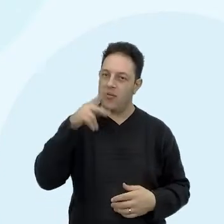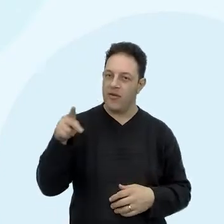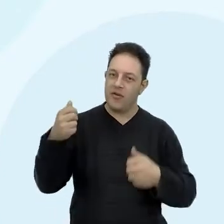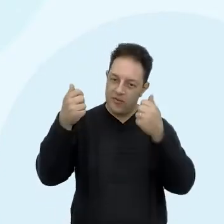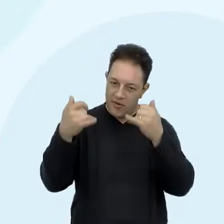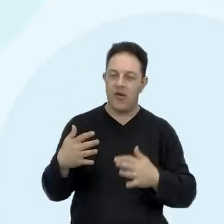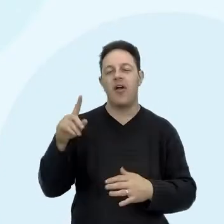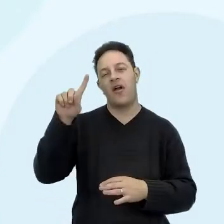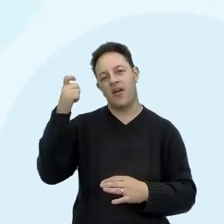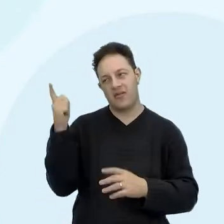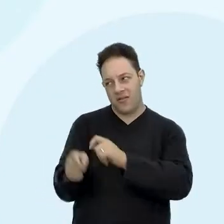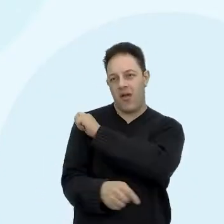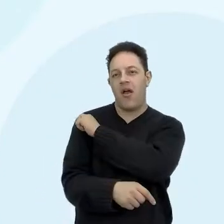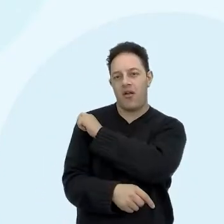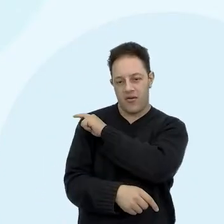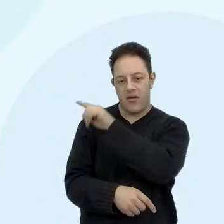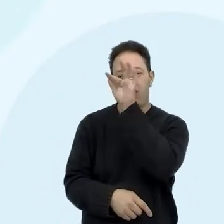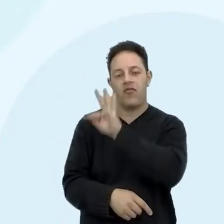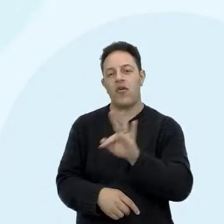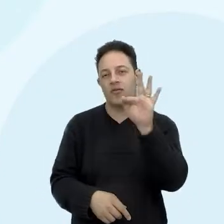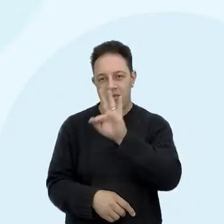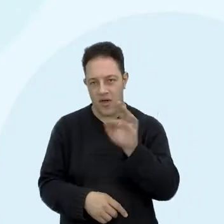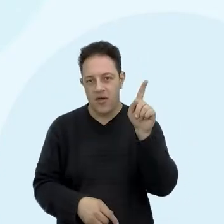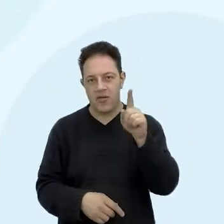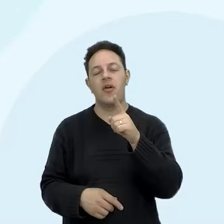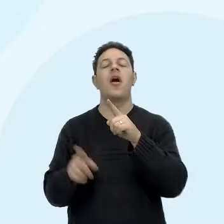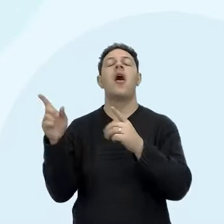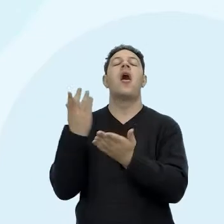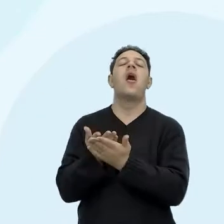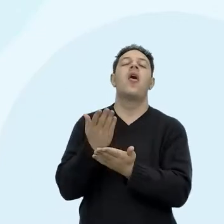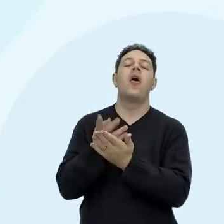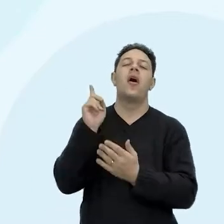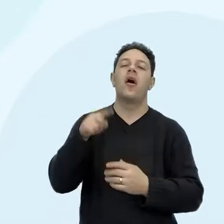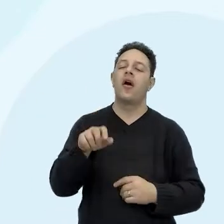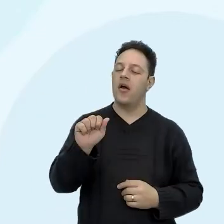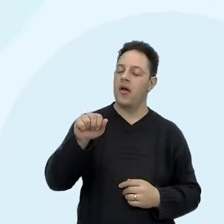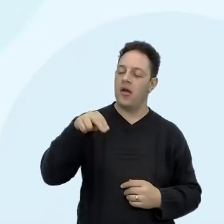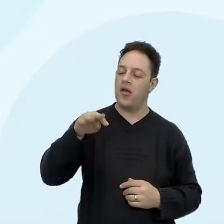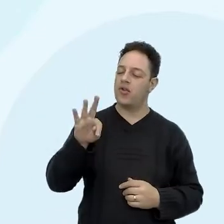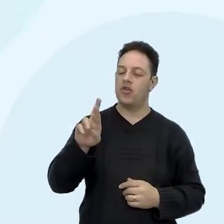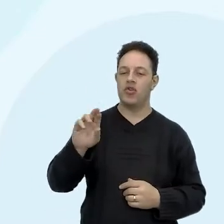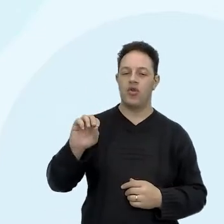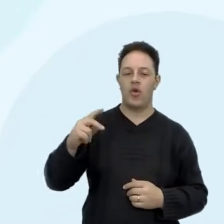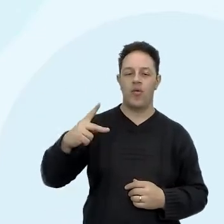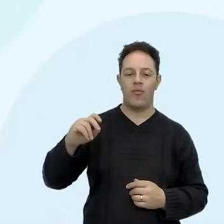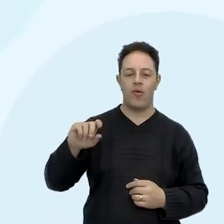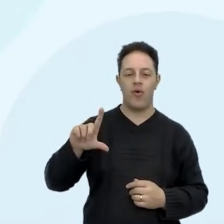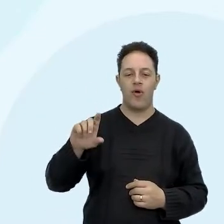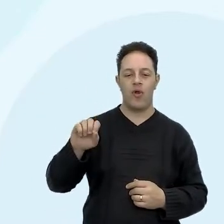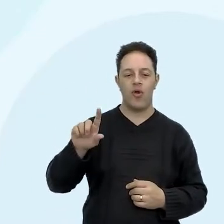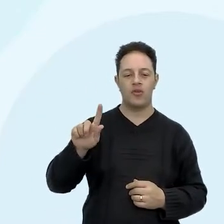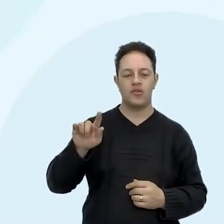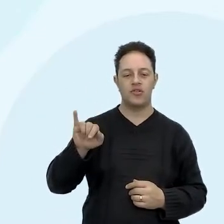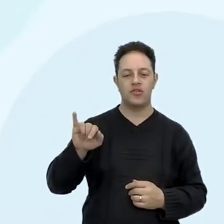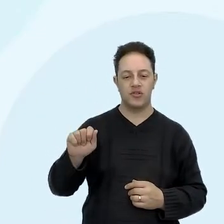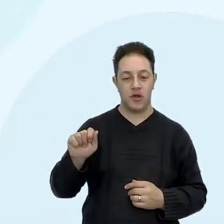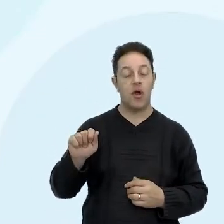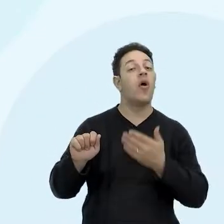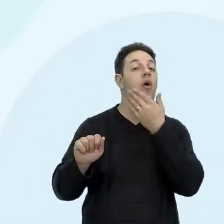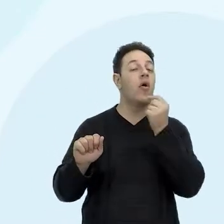fui aluno, né, enfim, de uma universidade pública e tive aula de antropologia, e um dos meus professores de